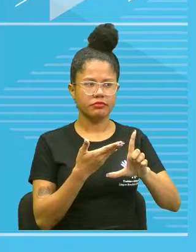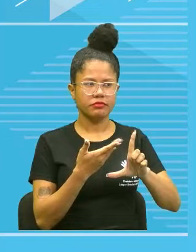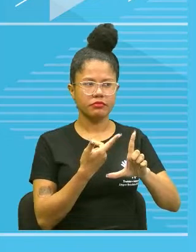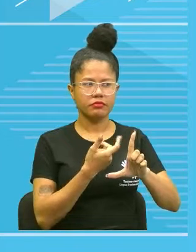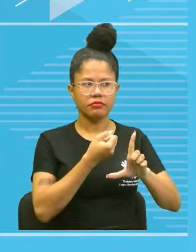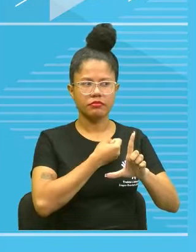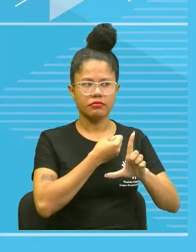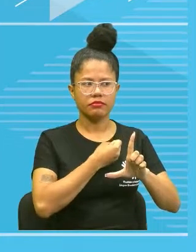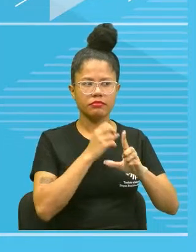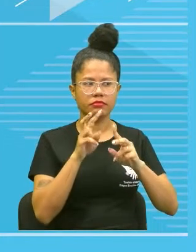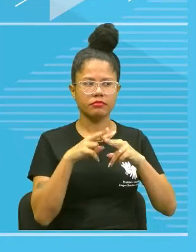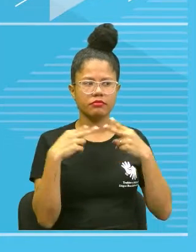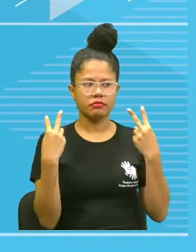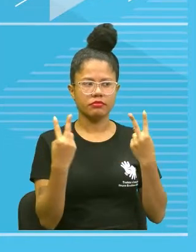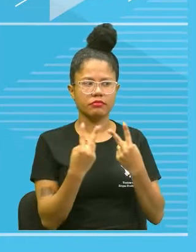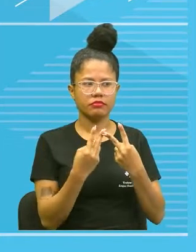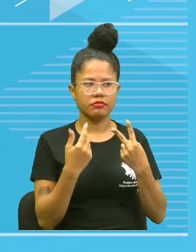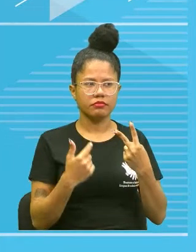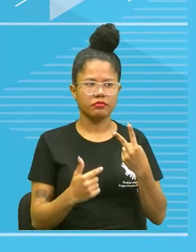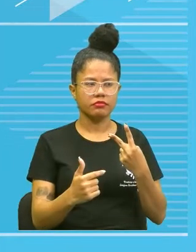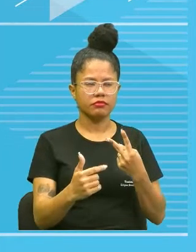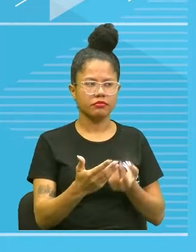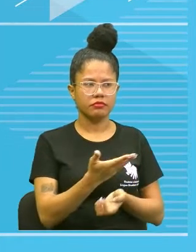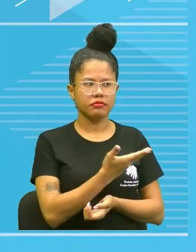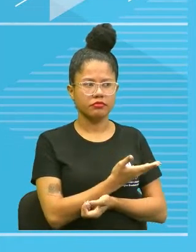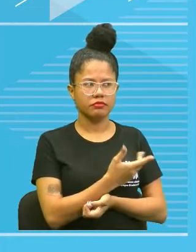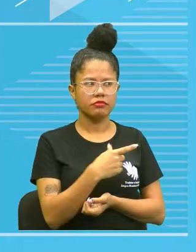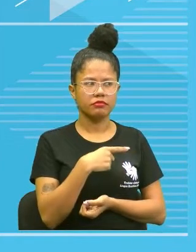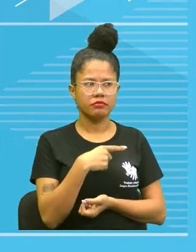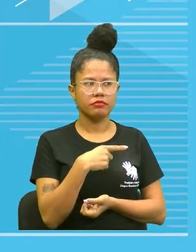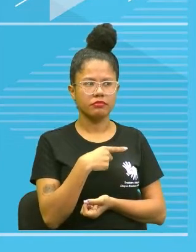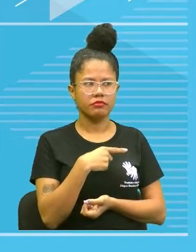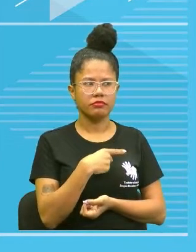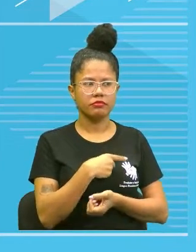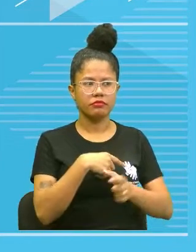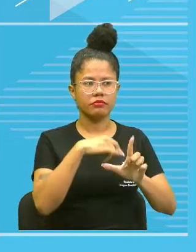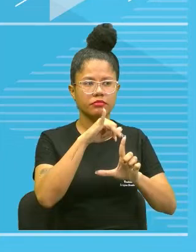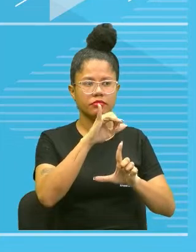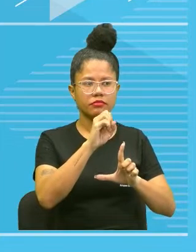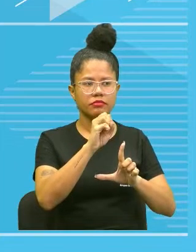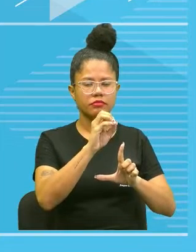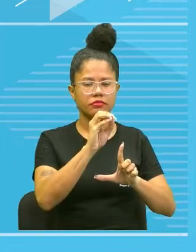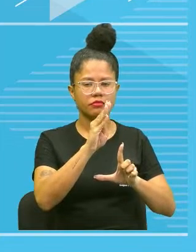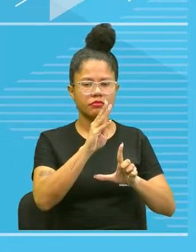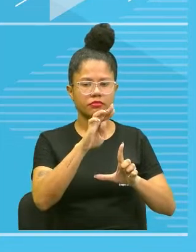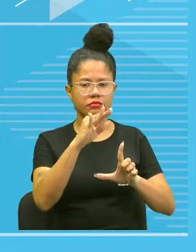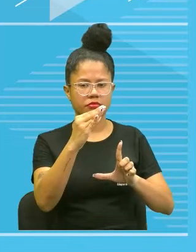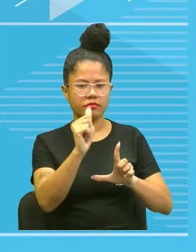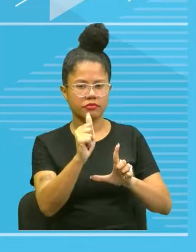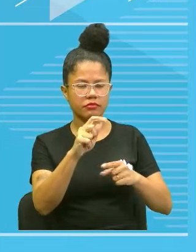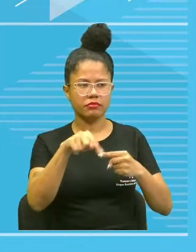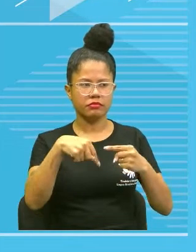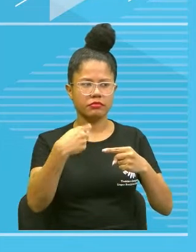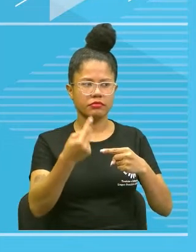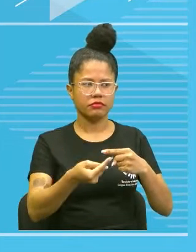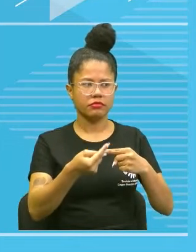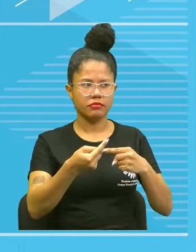gráfico. Então, eu tenho uma transformação isobárica e depois tem uma